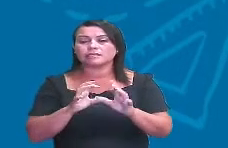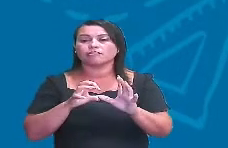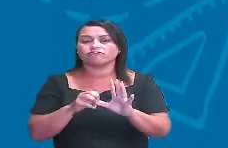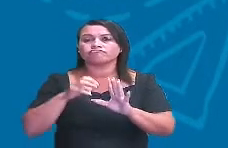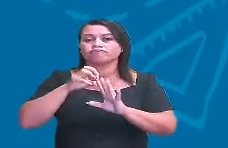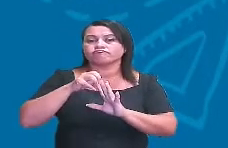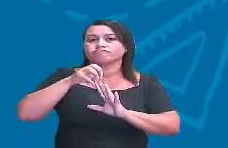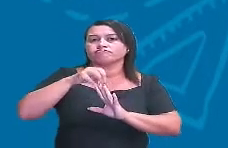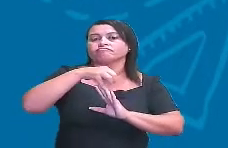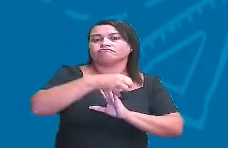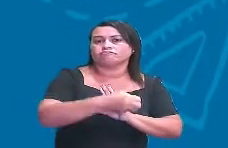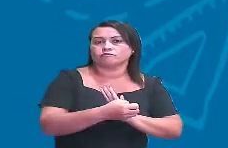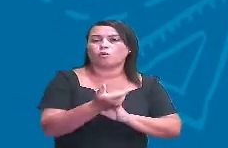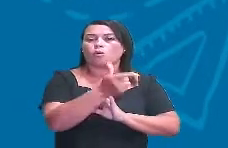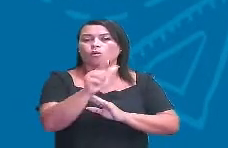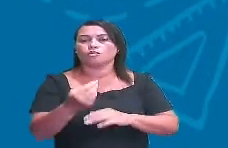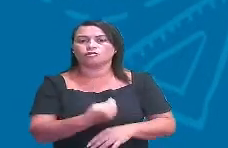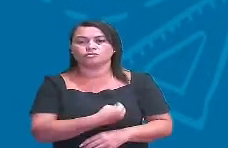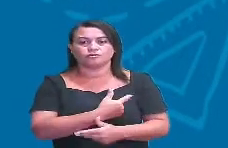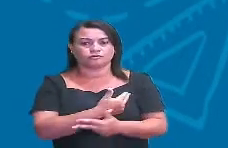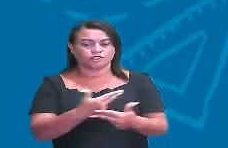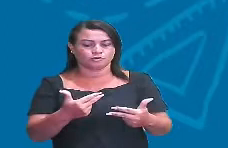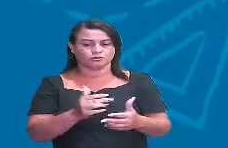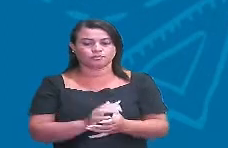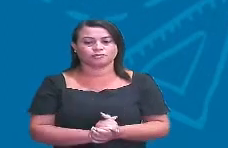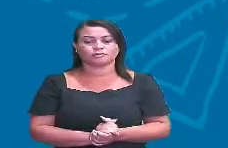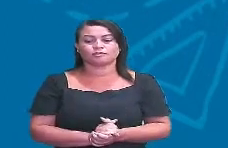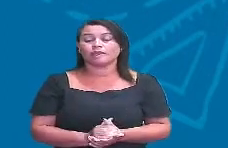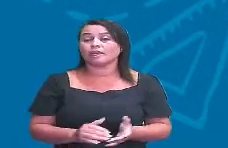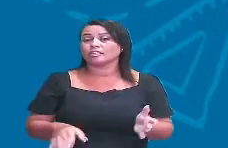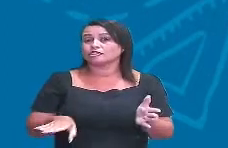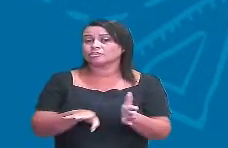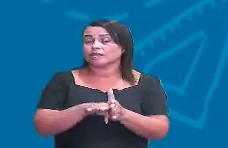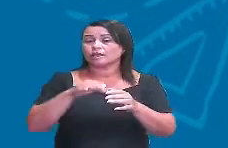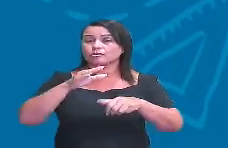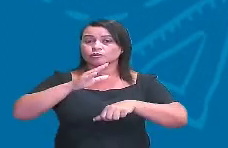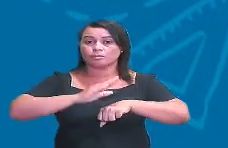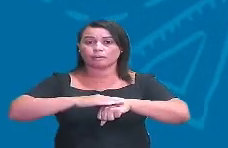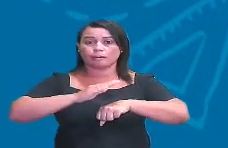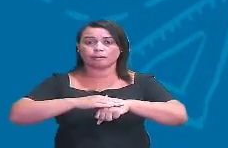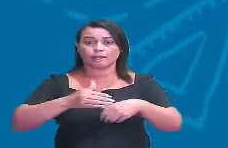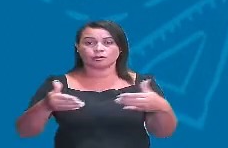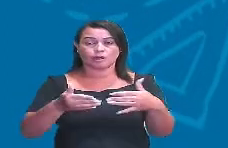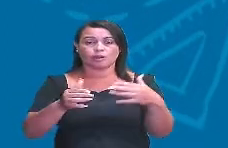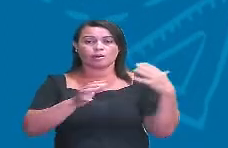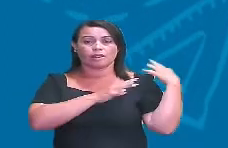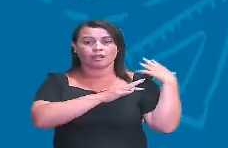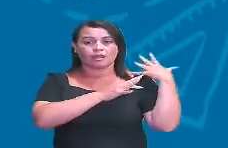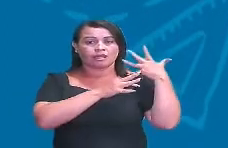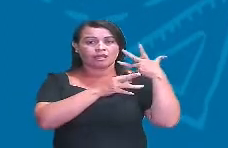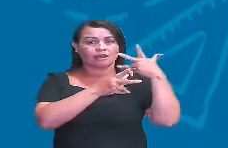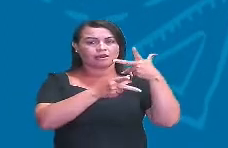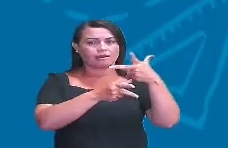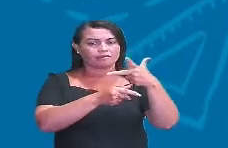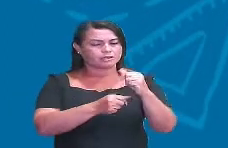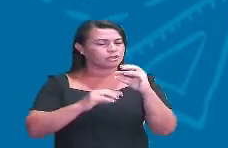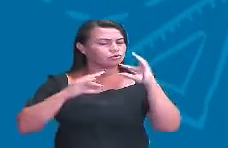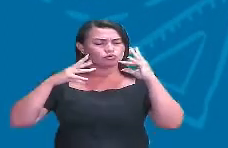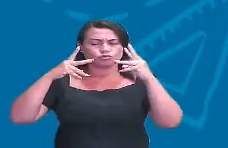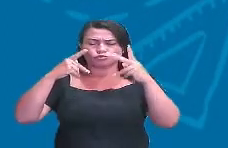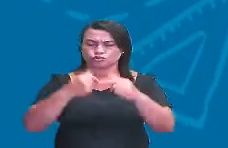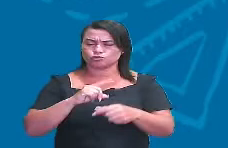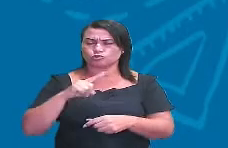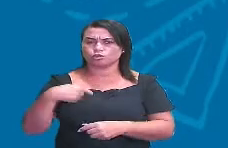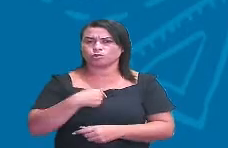seres vivos, tá certo? E chegamos então agora no momento de revisarmos tudo aquilo que